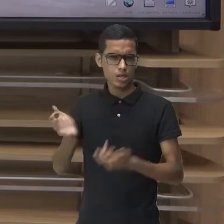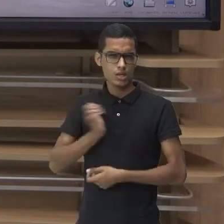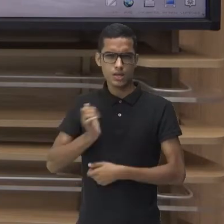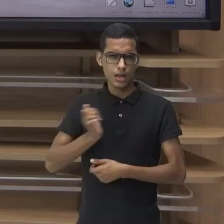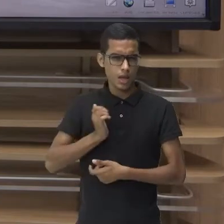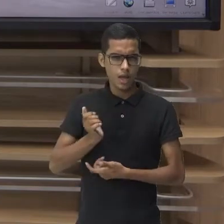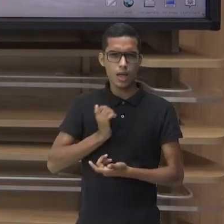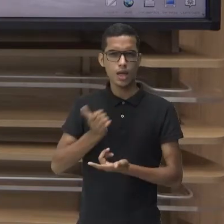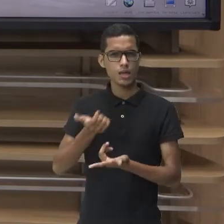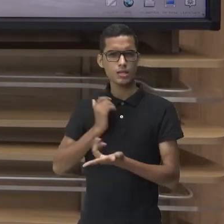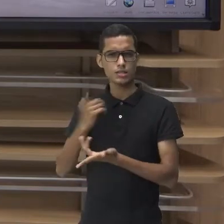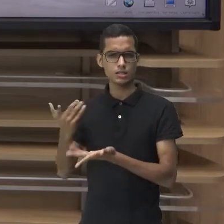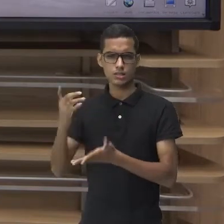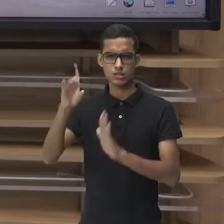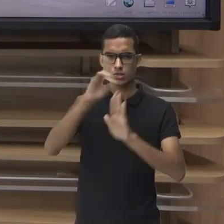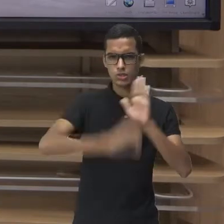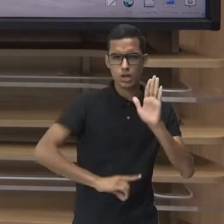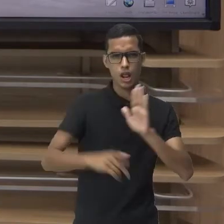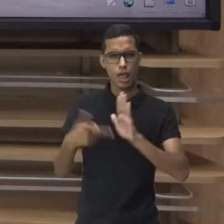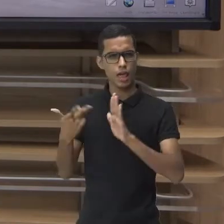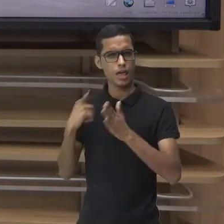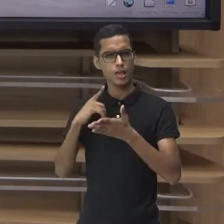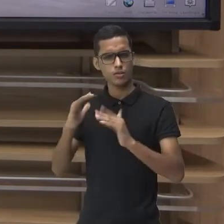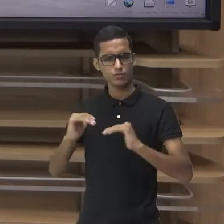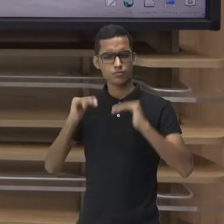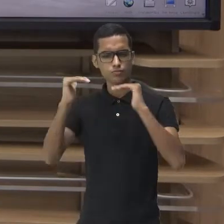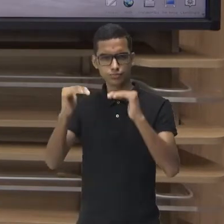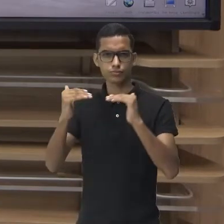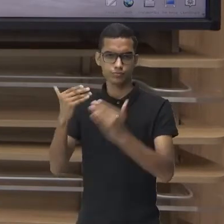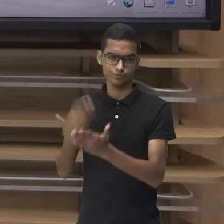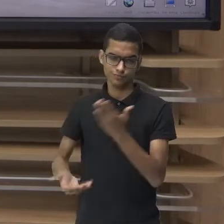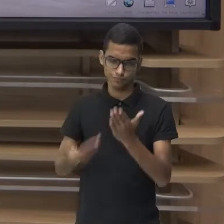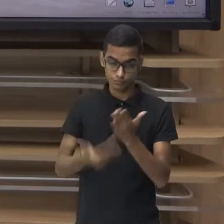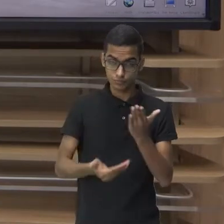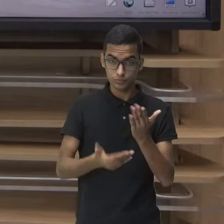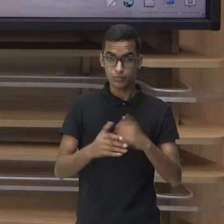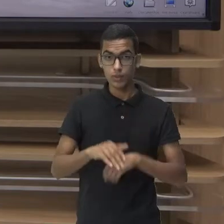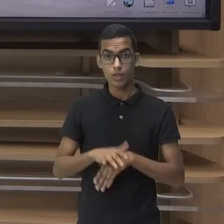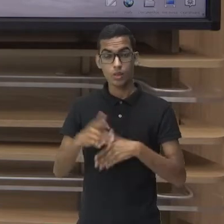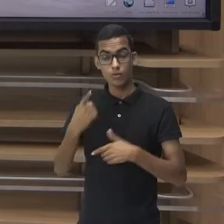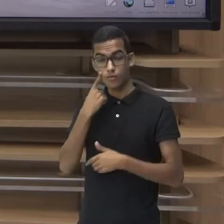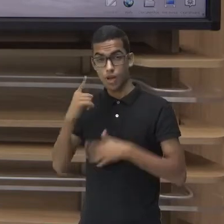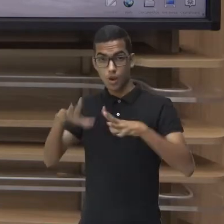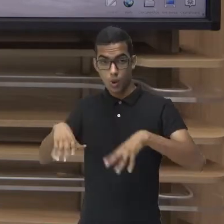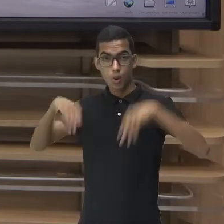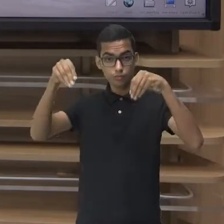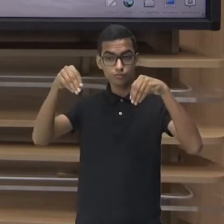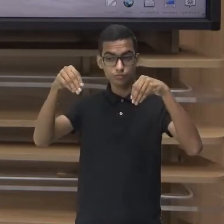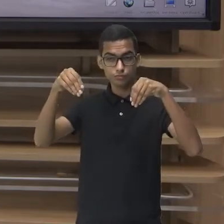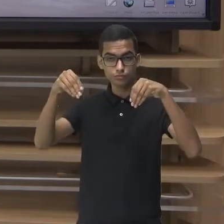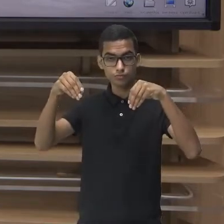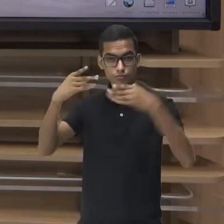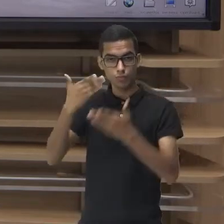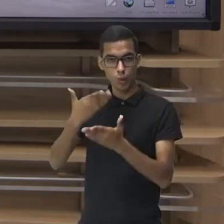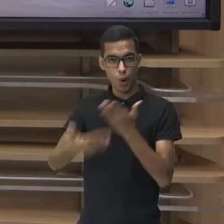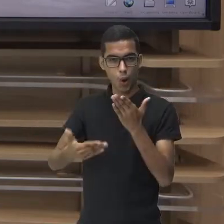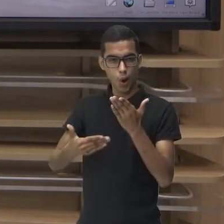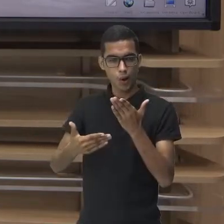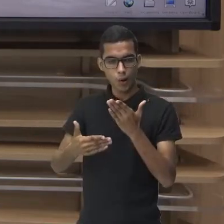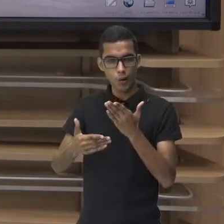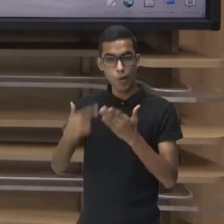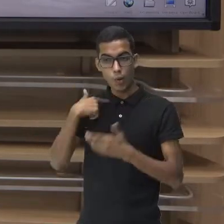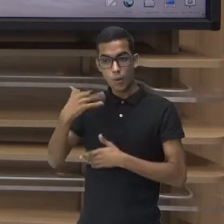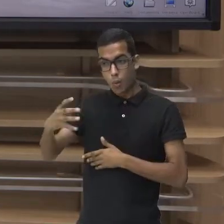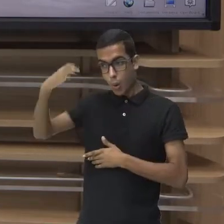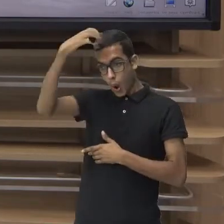devem se lembrar, que o rei iria, com a queda da Bastilha, o rei iria ter que aceitar ali